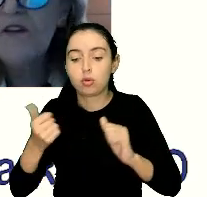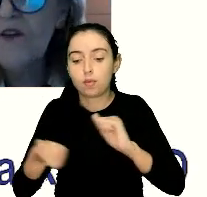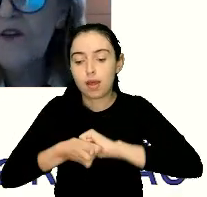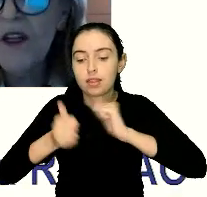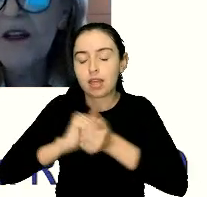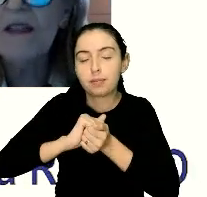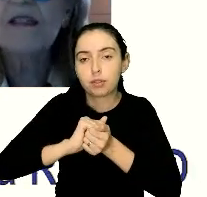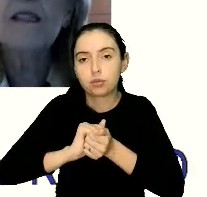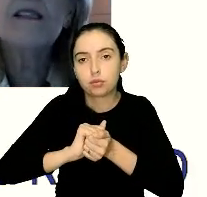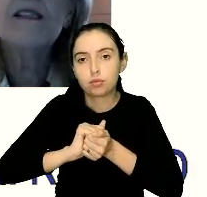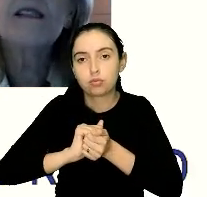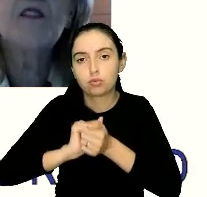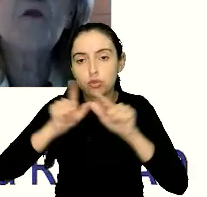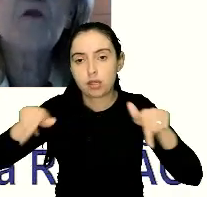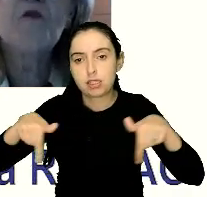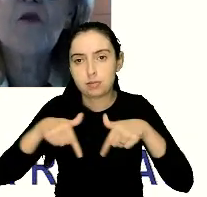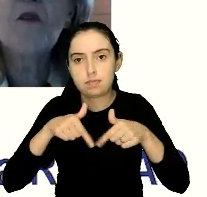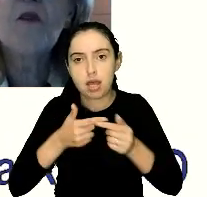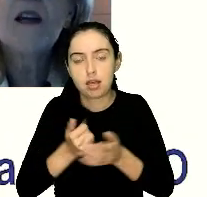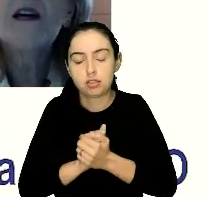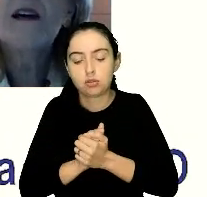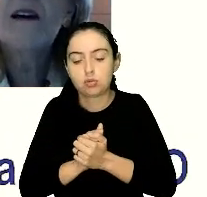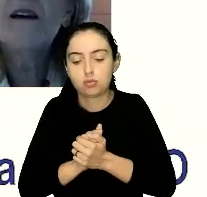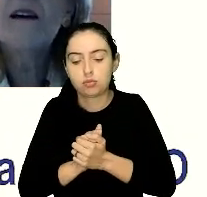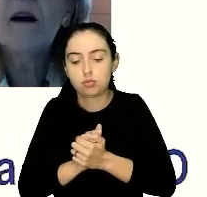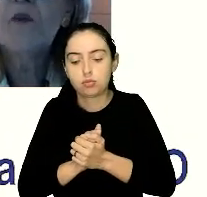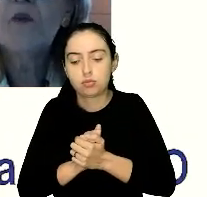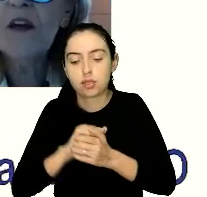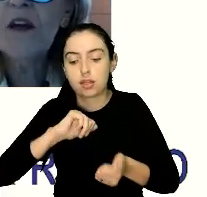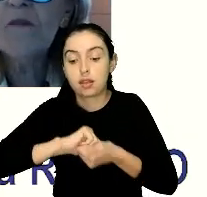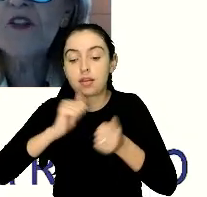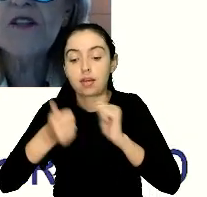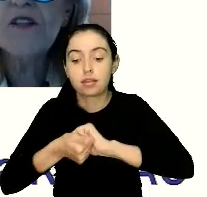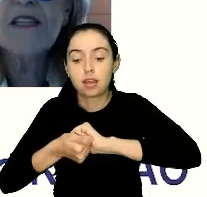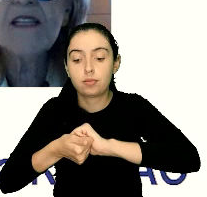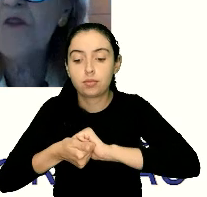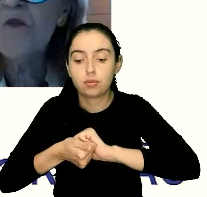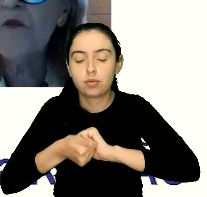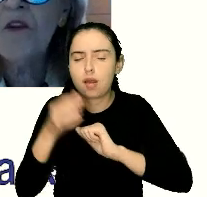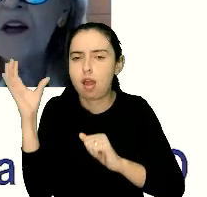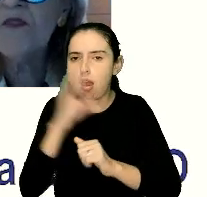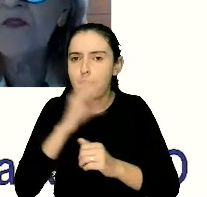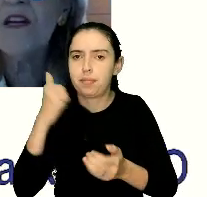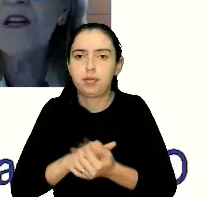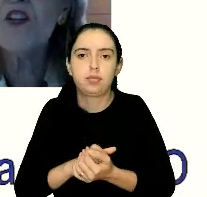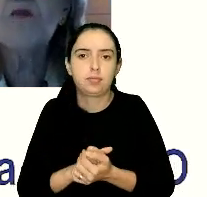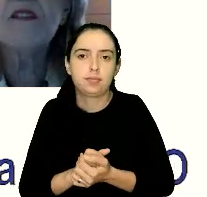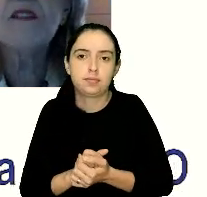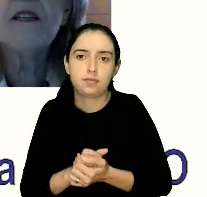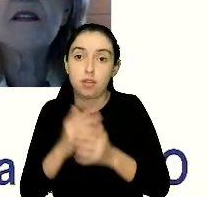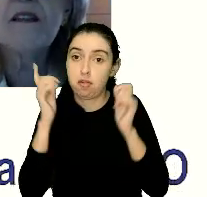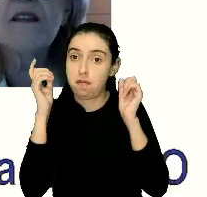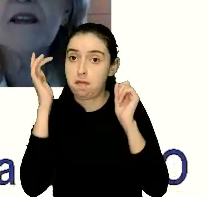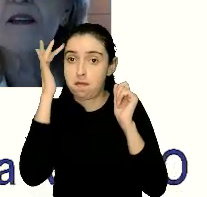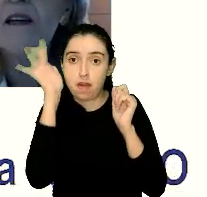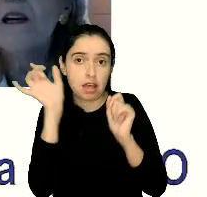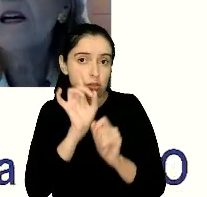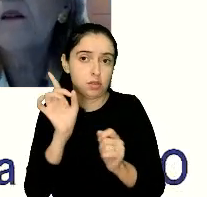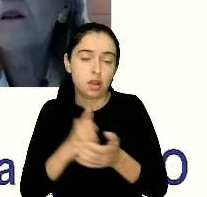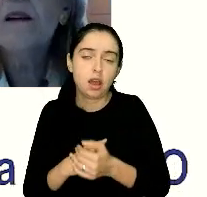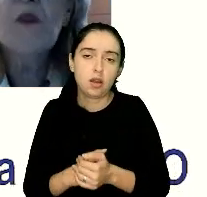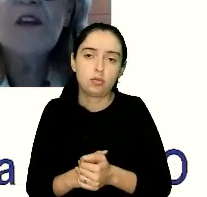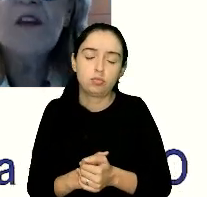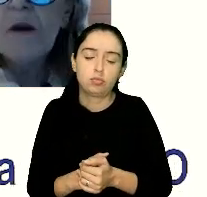espaço geográfico dela, né, se transformou abruptamente. Nem sempre foi muito fácil, até a gente conseguir